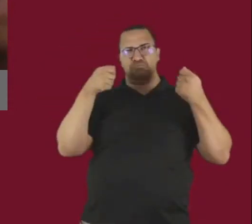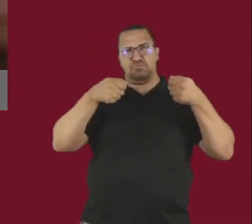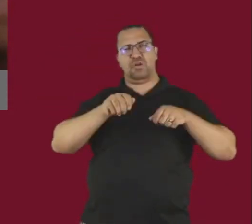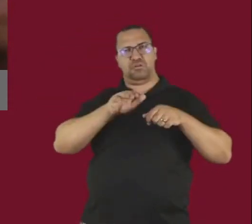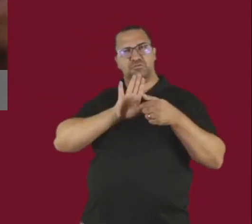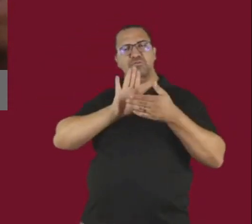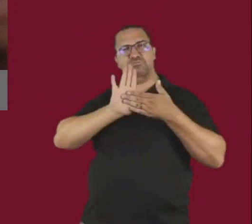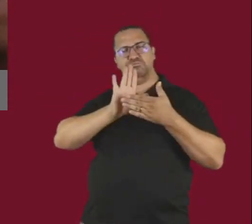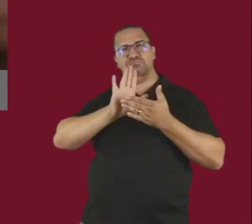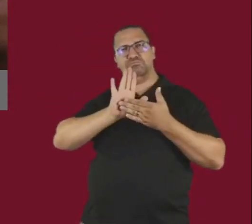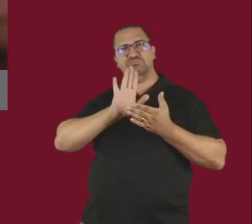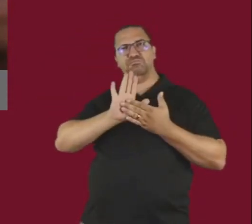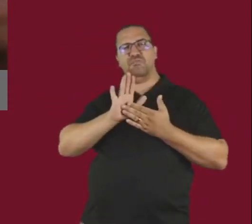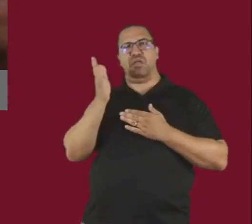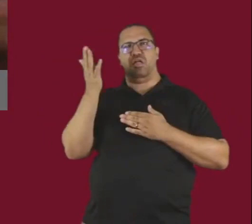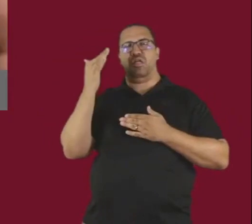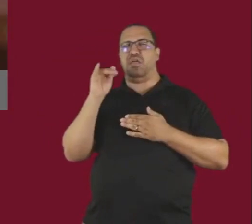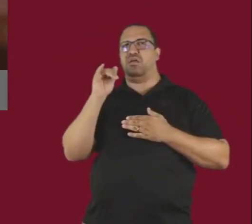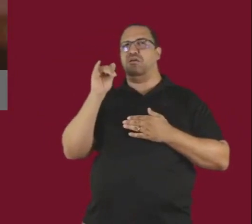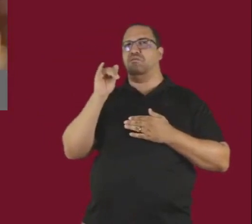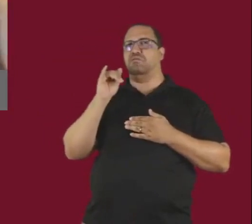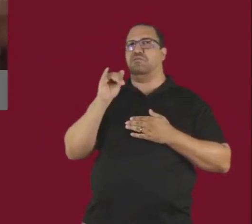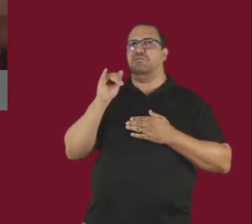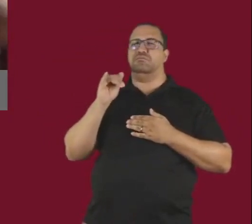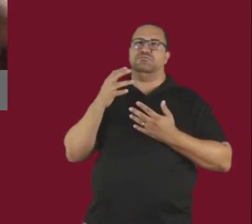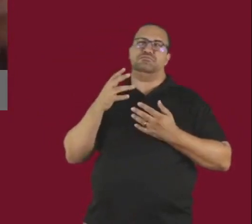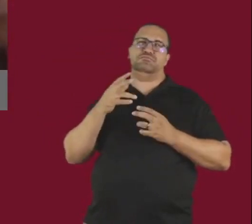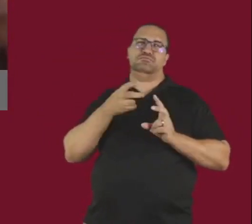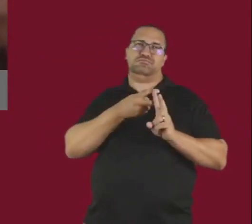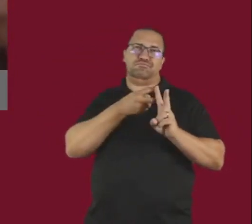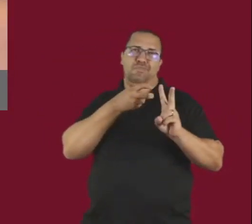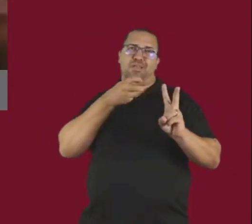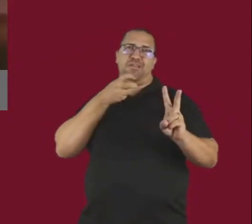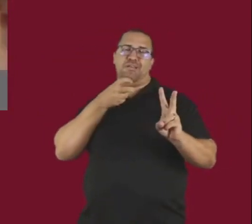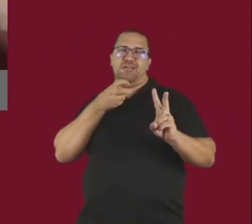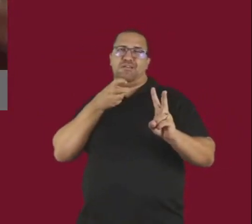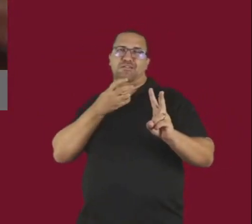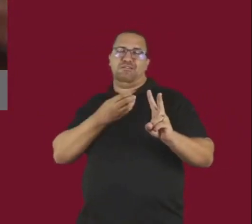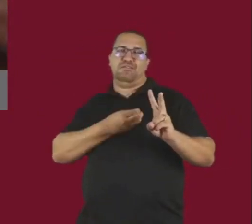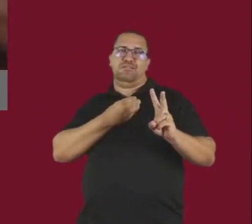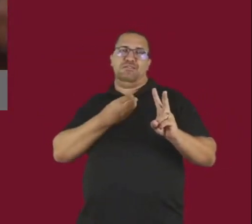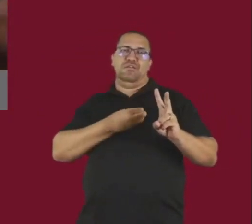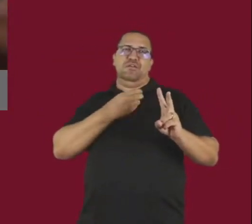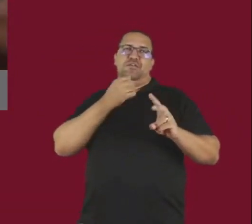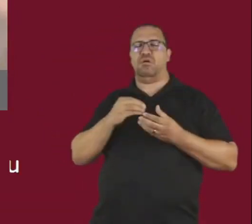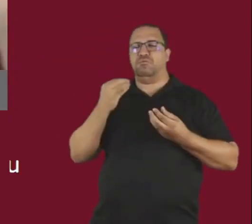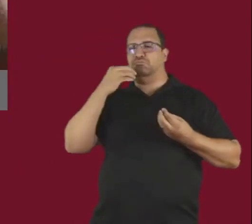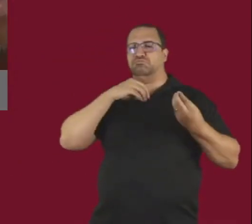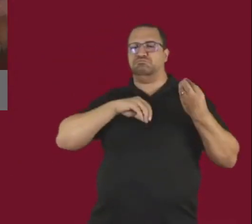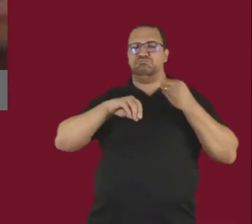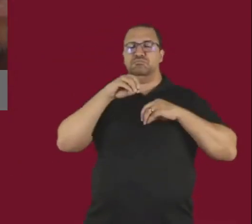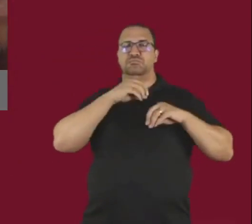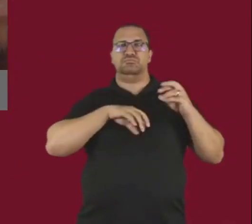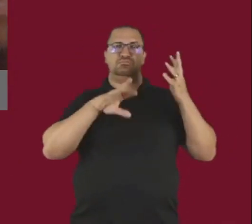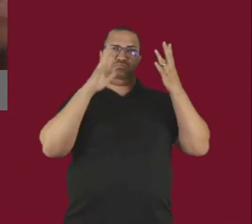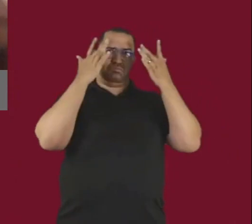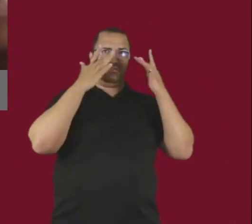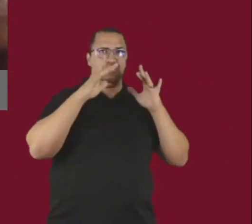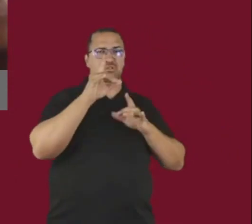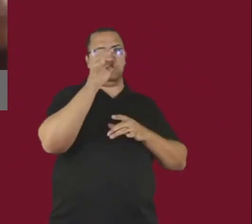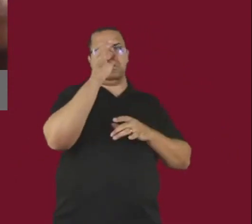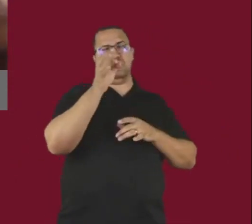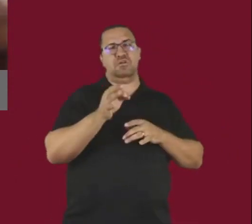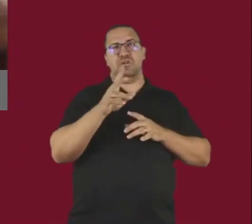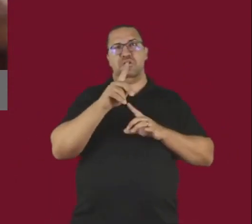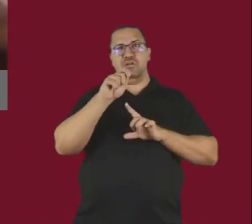indígenas plantaram parte dessa floresta. Né, a floresta é essa grande conversa interdependente. Mas eu me lembro que eu estava em